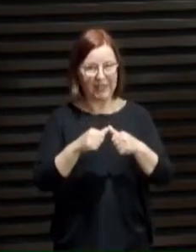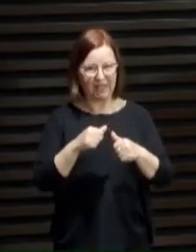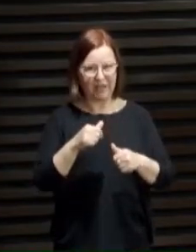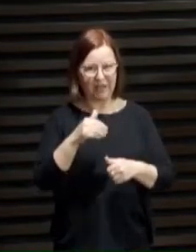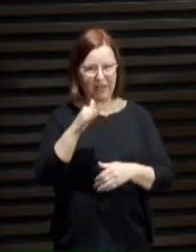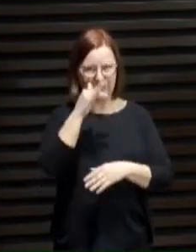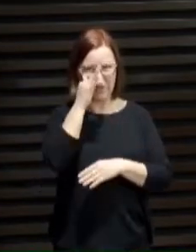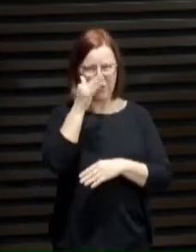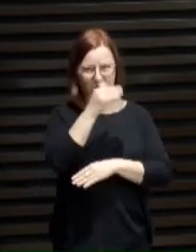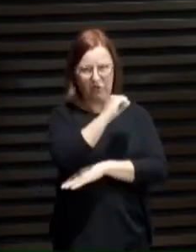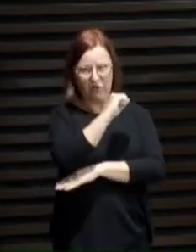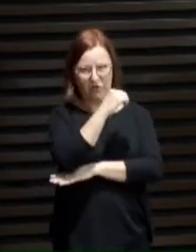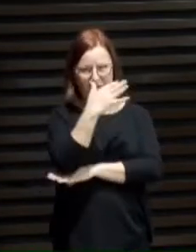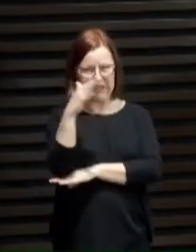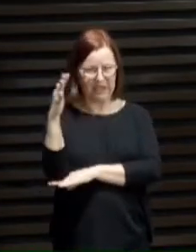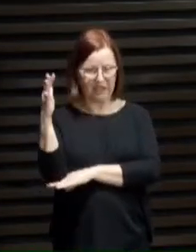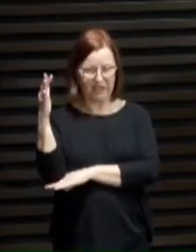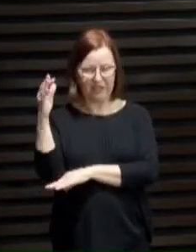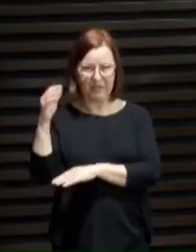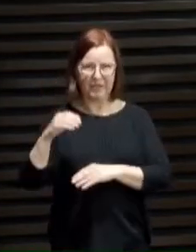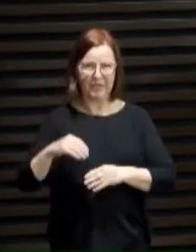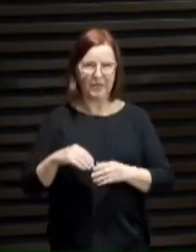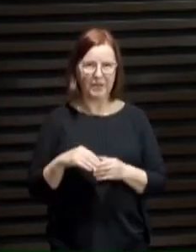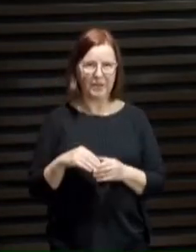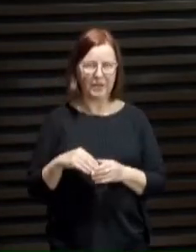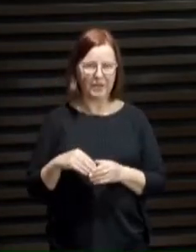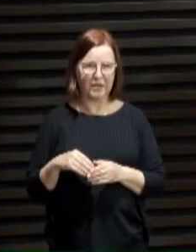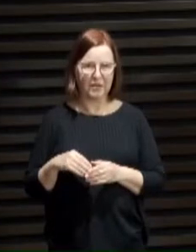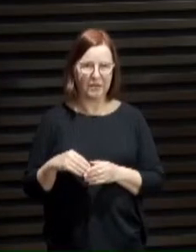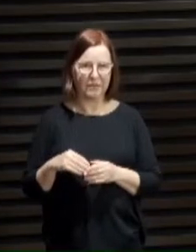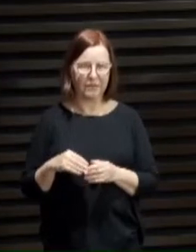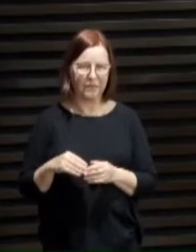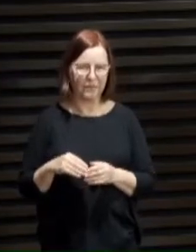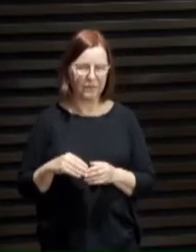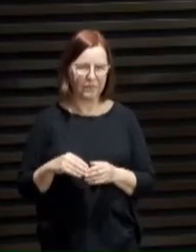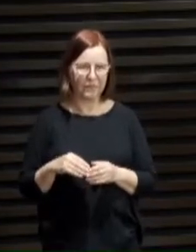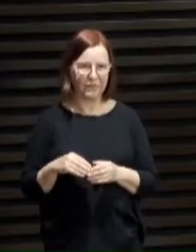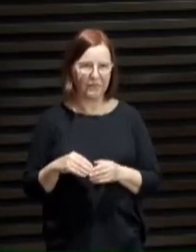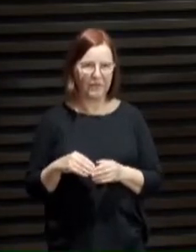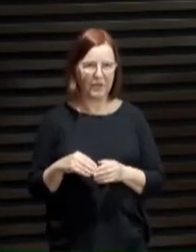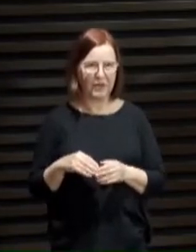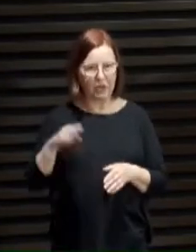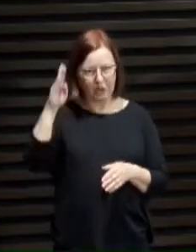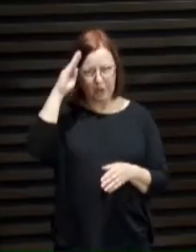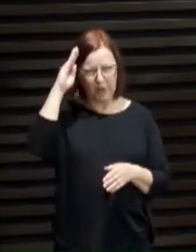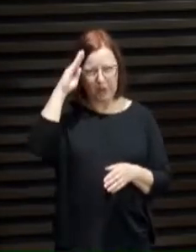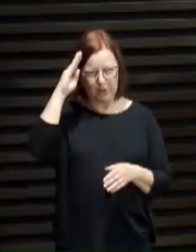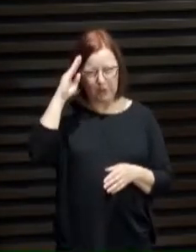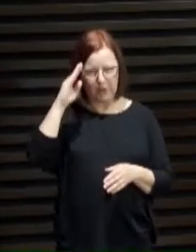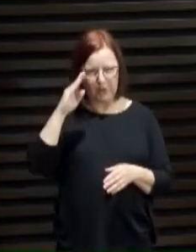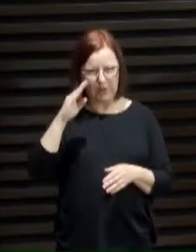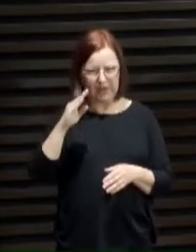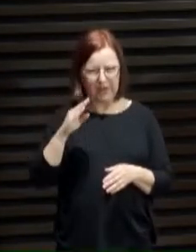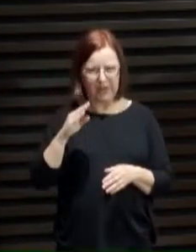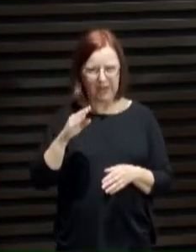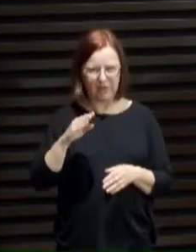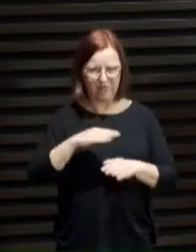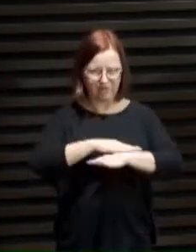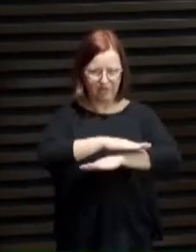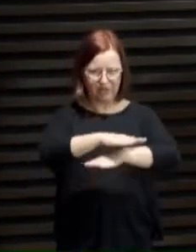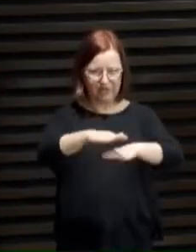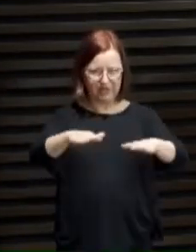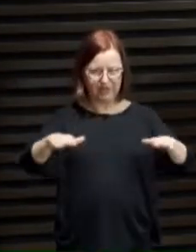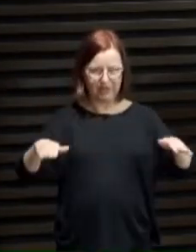espera, tiram dele o lençol. Algumas traduções usam esse termo, o lençol, ele está pelado e